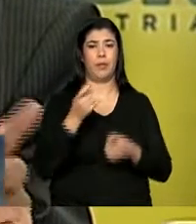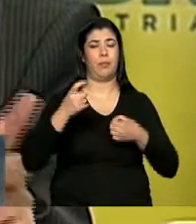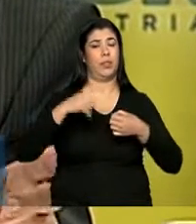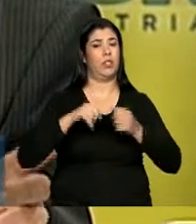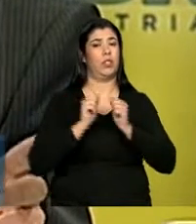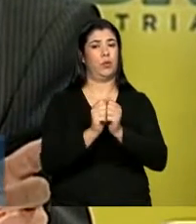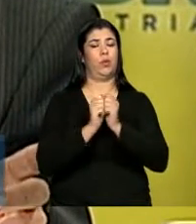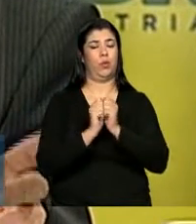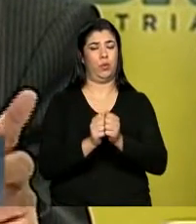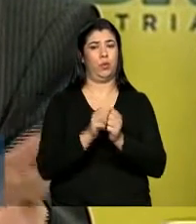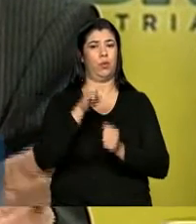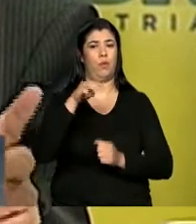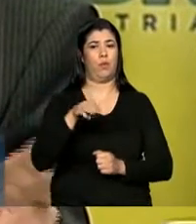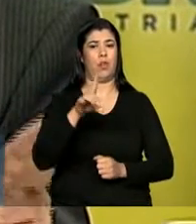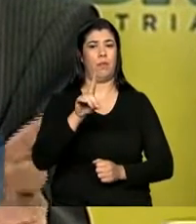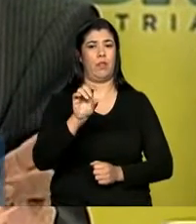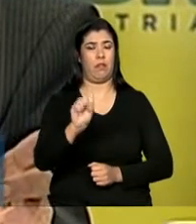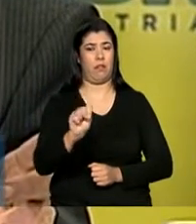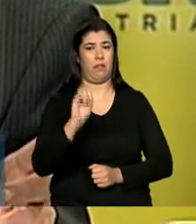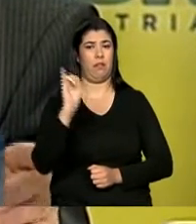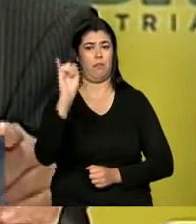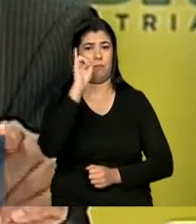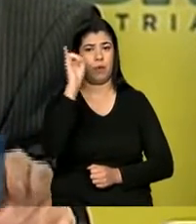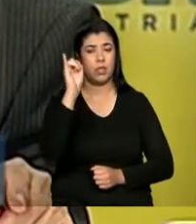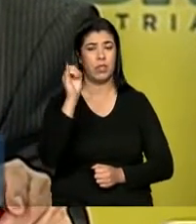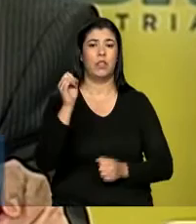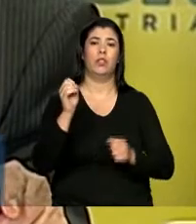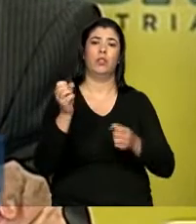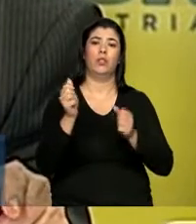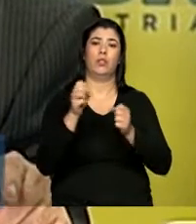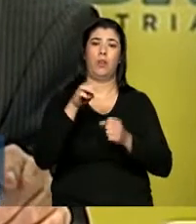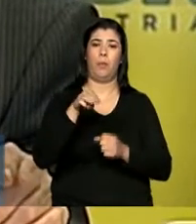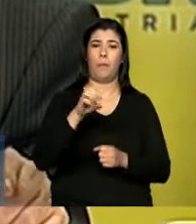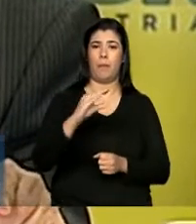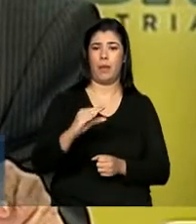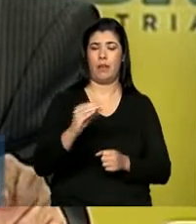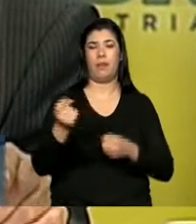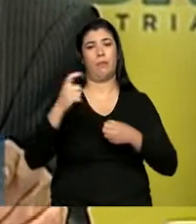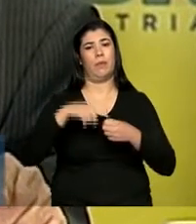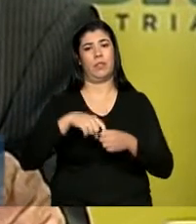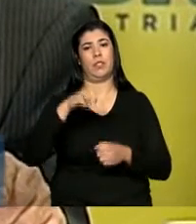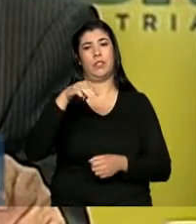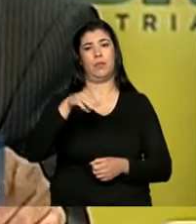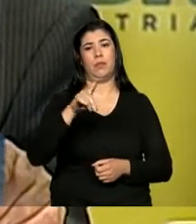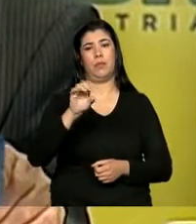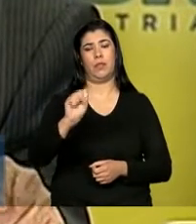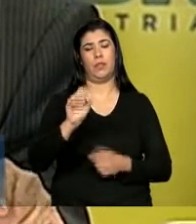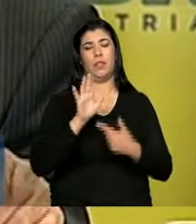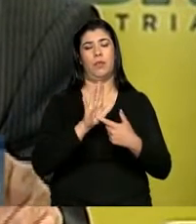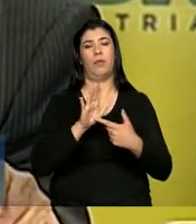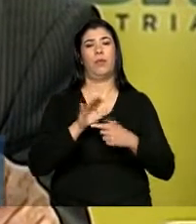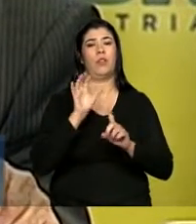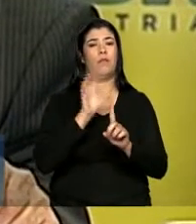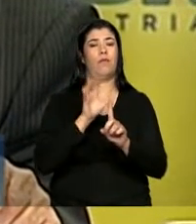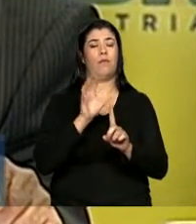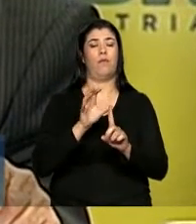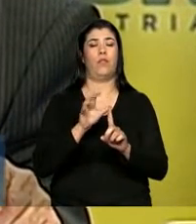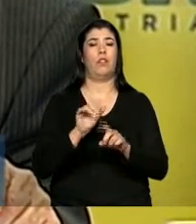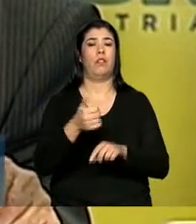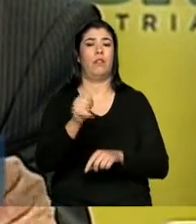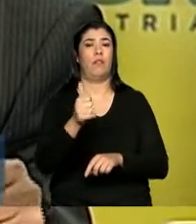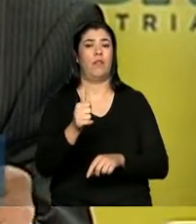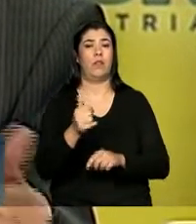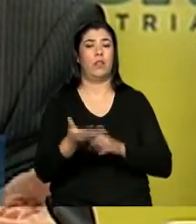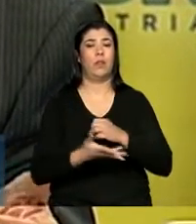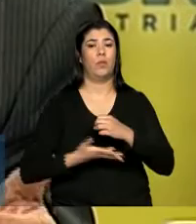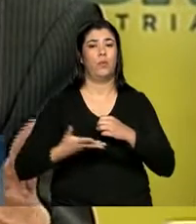com o Ministério do Desenvolvimento Social é importante, porque ela vai impactar o nível social econômico muito baixo ou baixo.